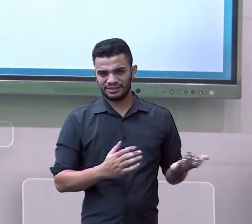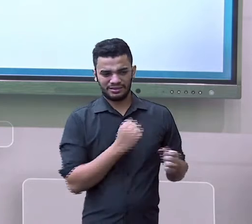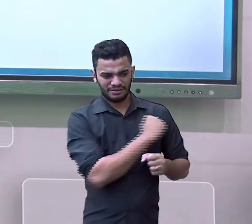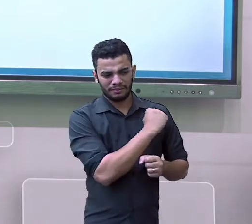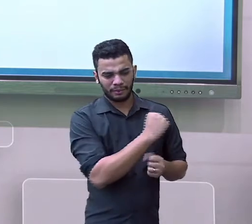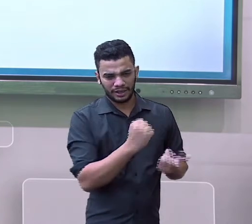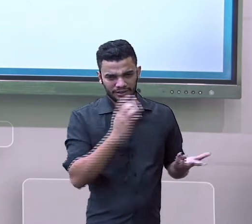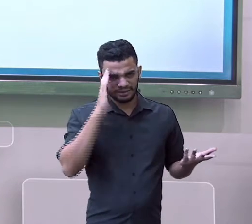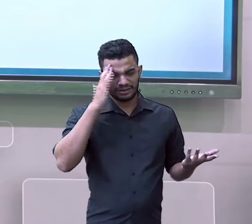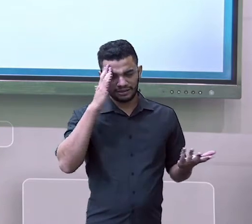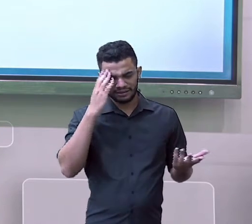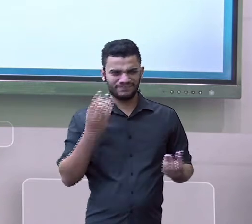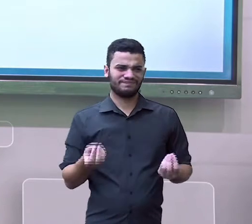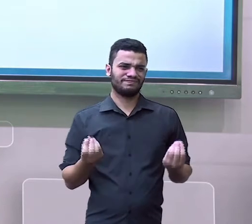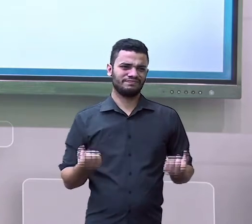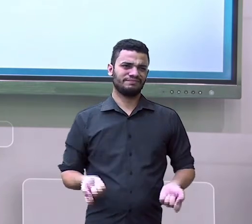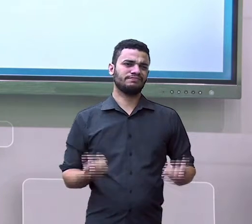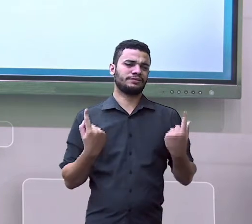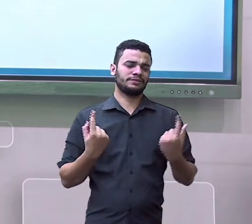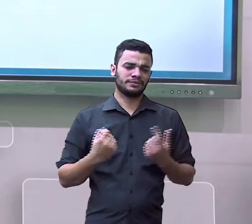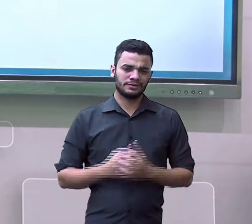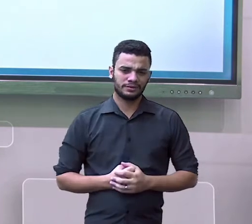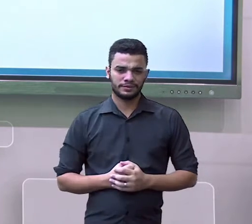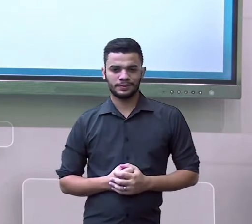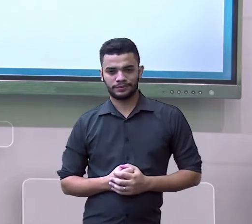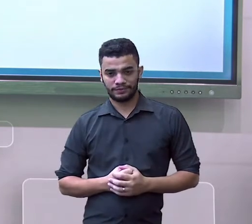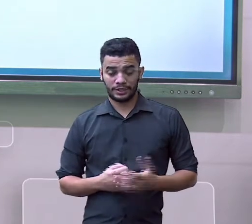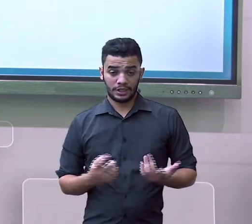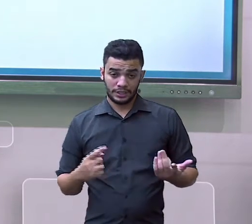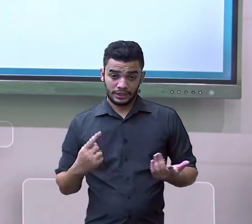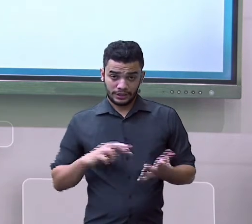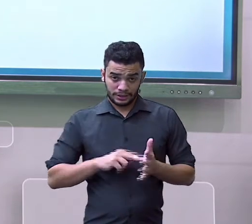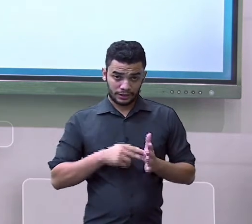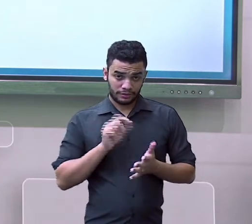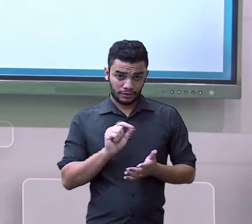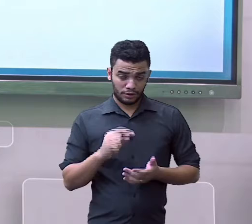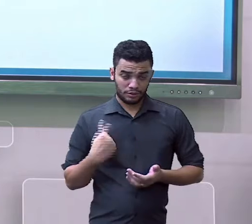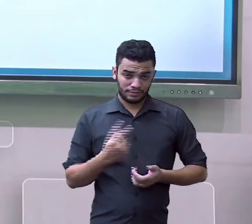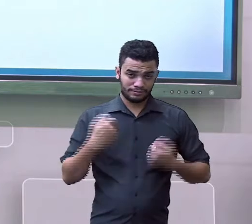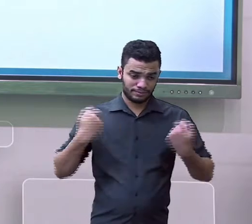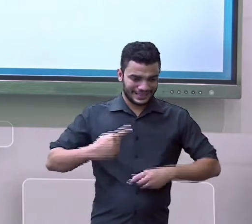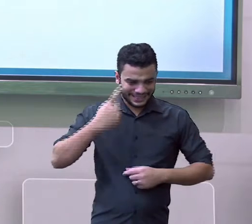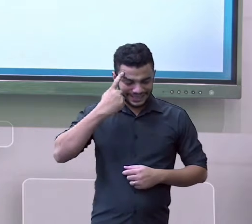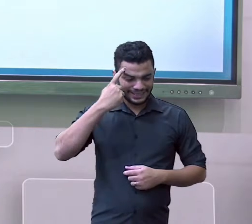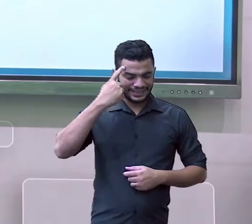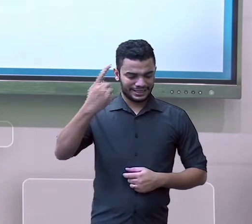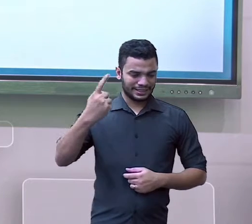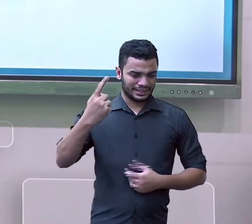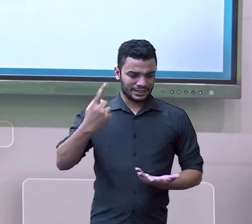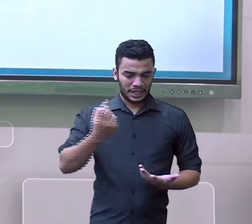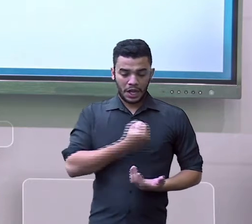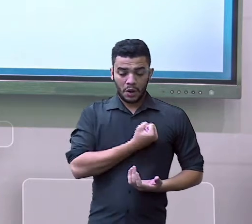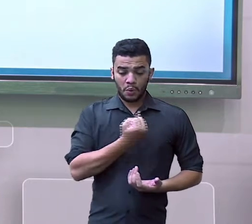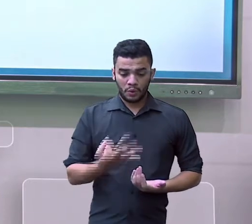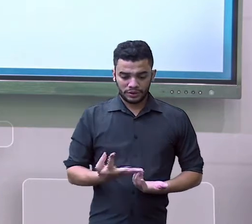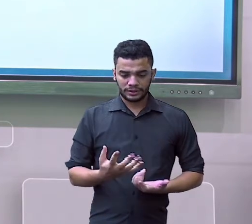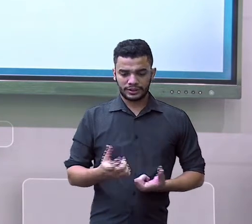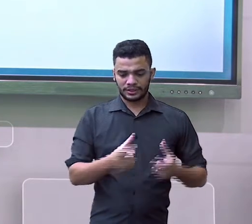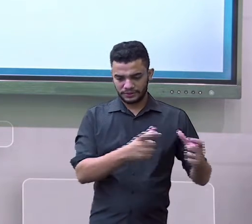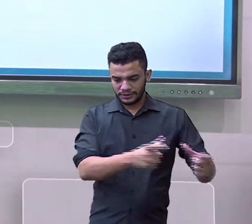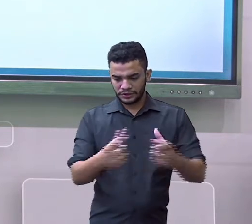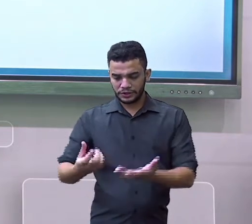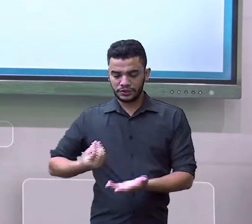pensar tanto no número de diferentes categorias biológicas de